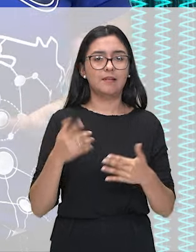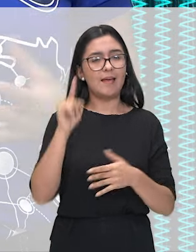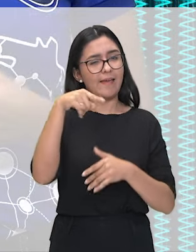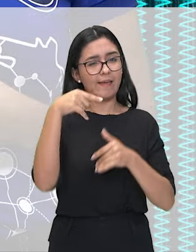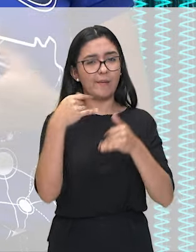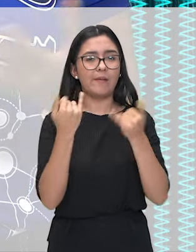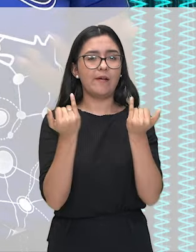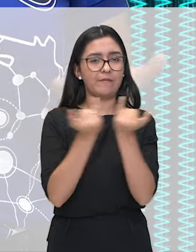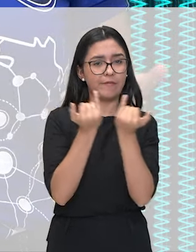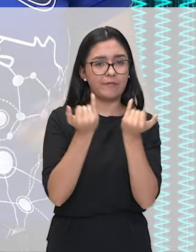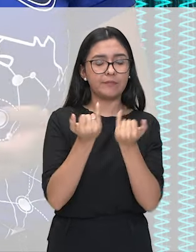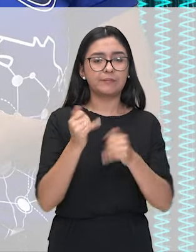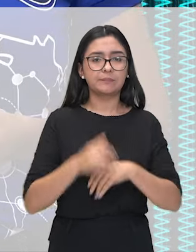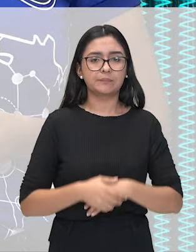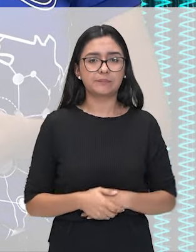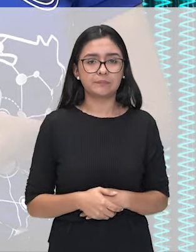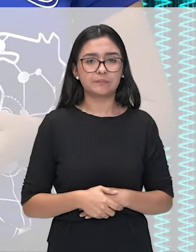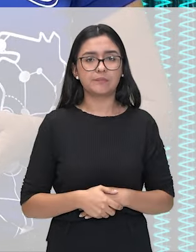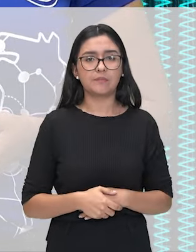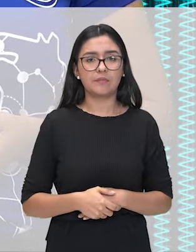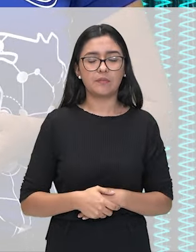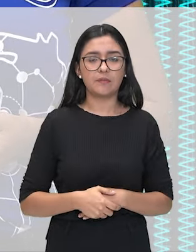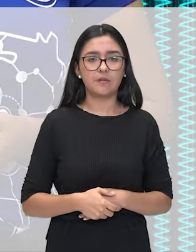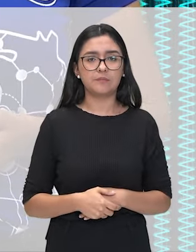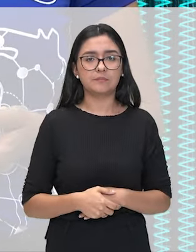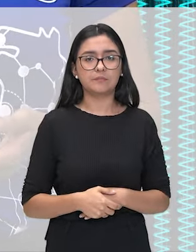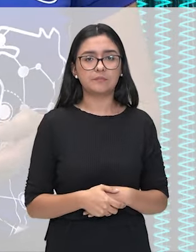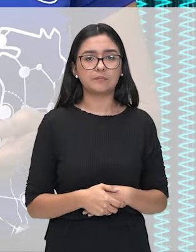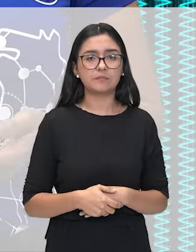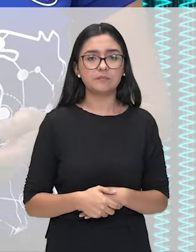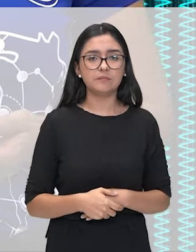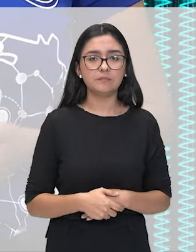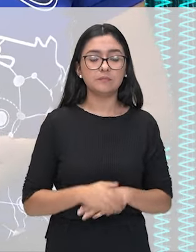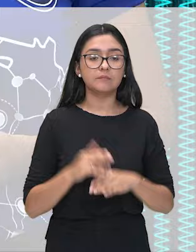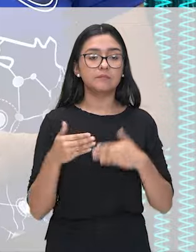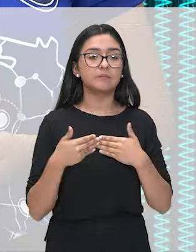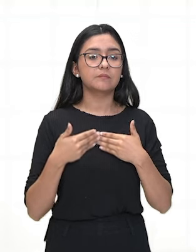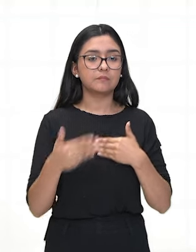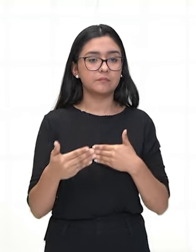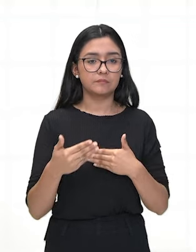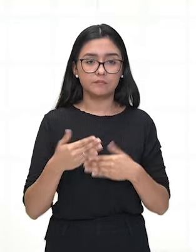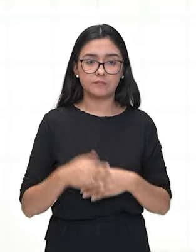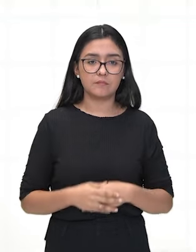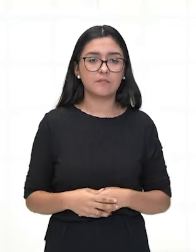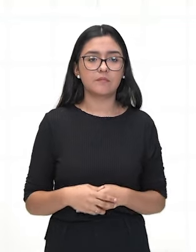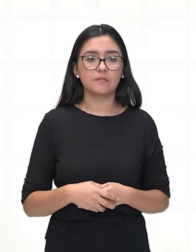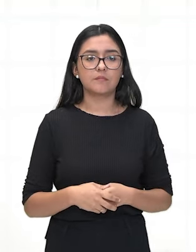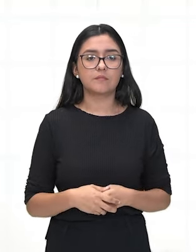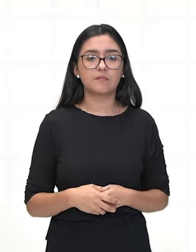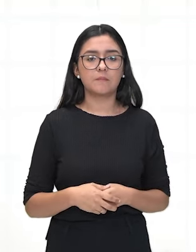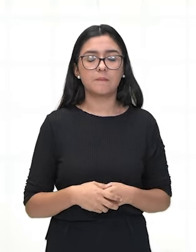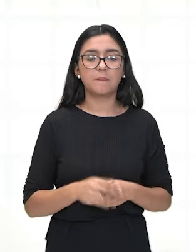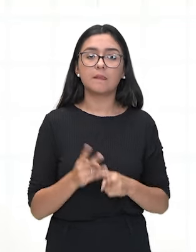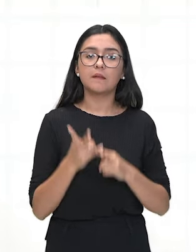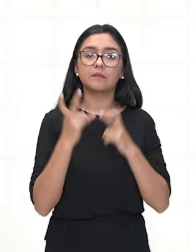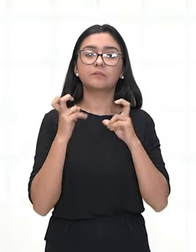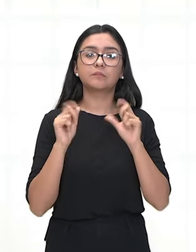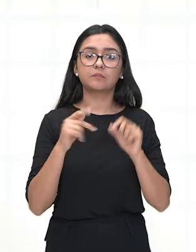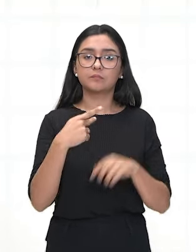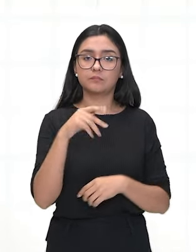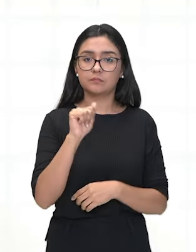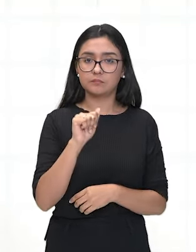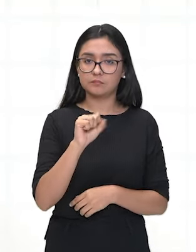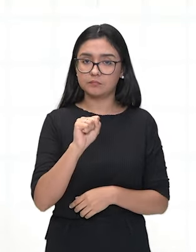uma fofoquinha uma atualização de informações não é verdade continuando vamos lá então Olha só o pés